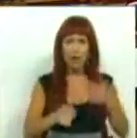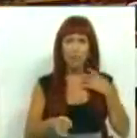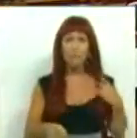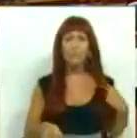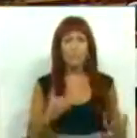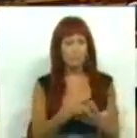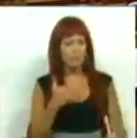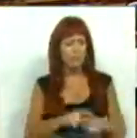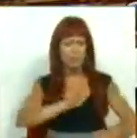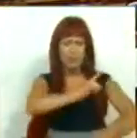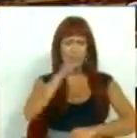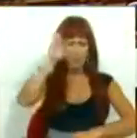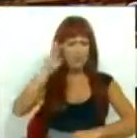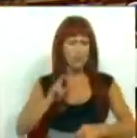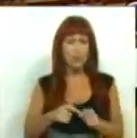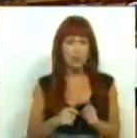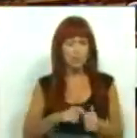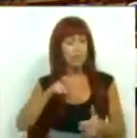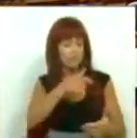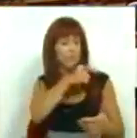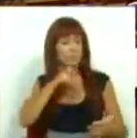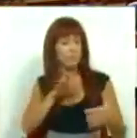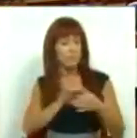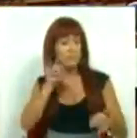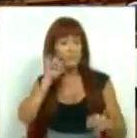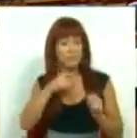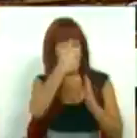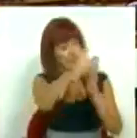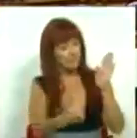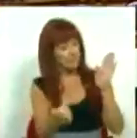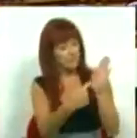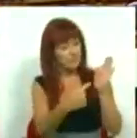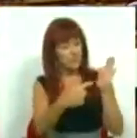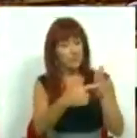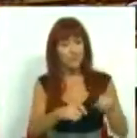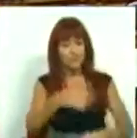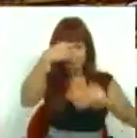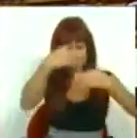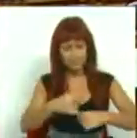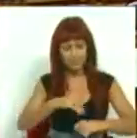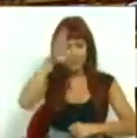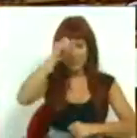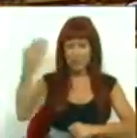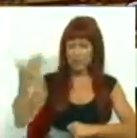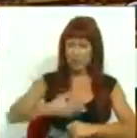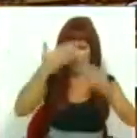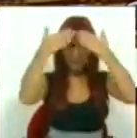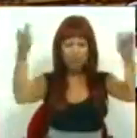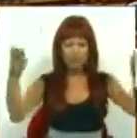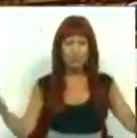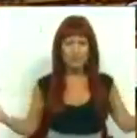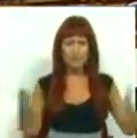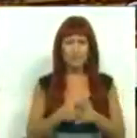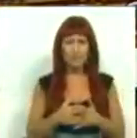e sublinhando que as Forças Armadas estão comprometidas com a defesa da Constituição, a fidelidade ao Estado de Direito